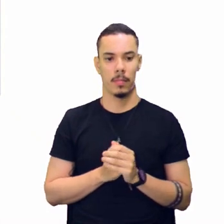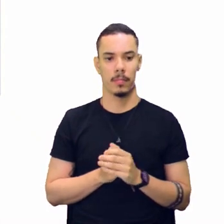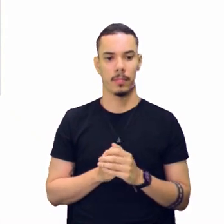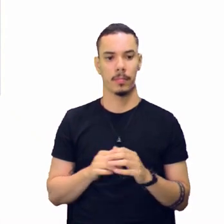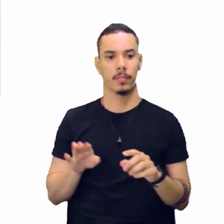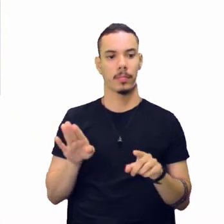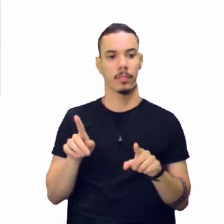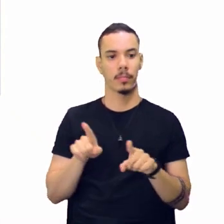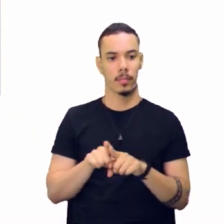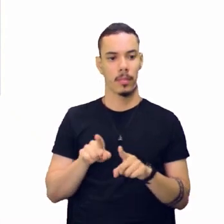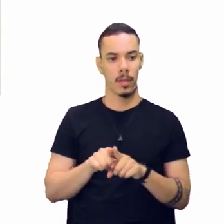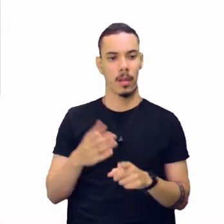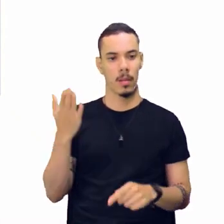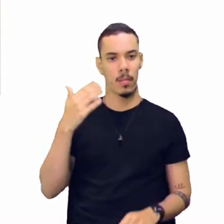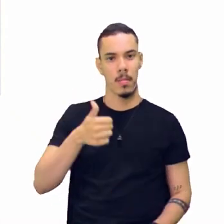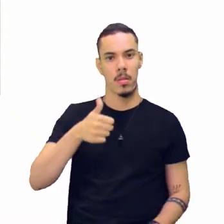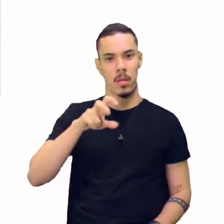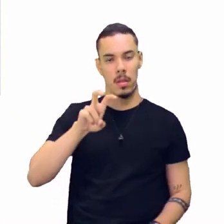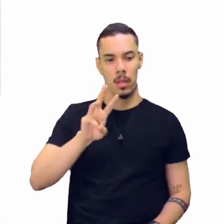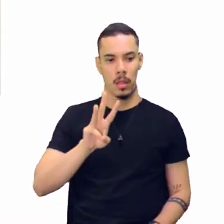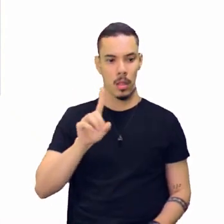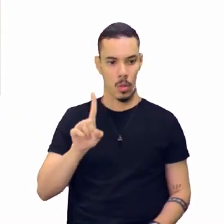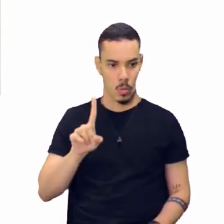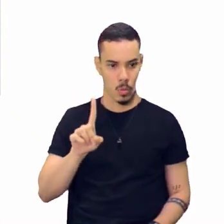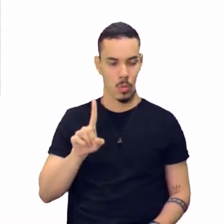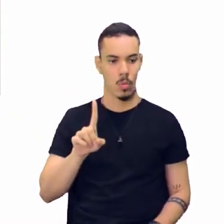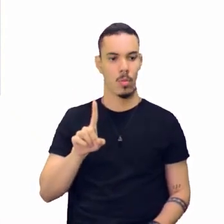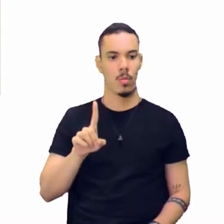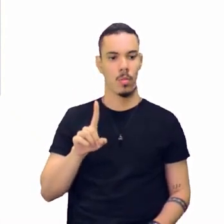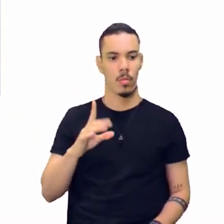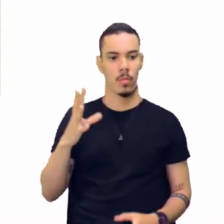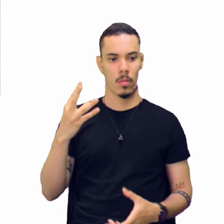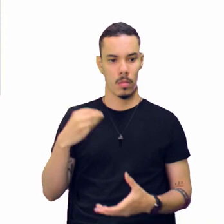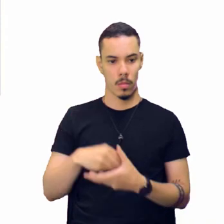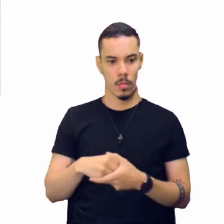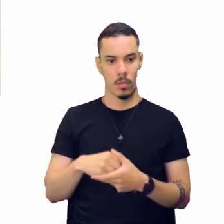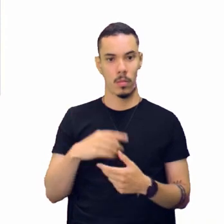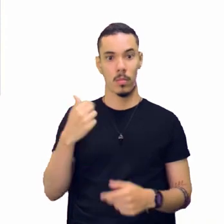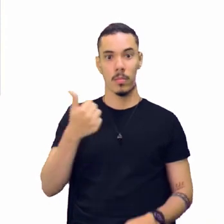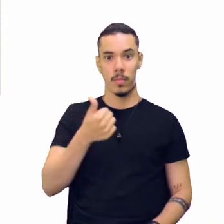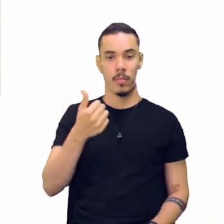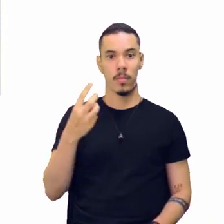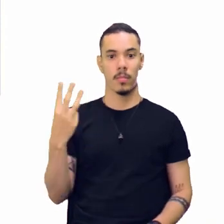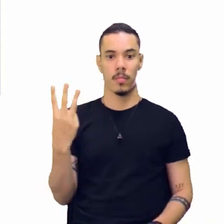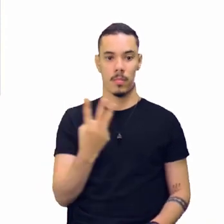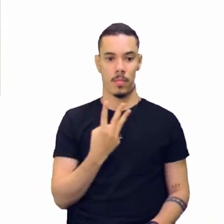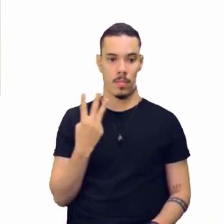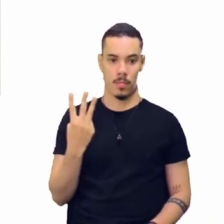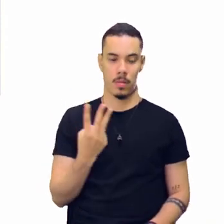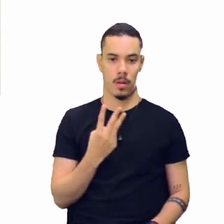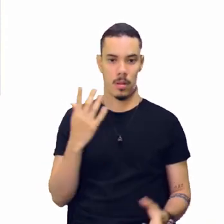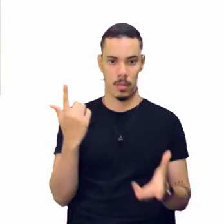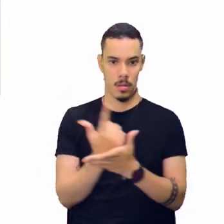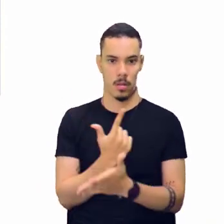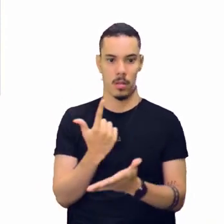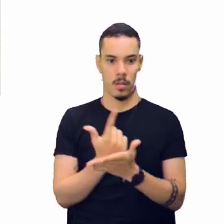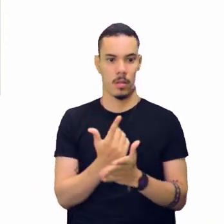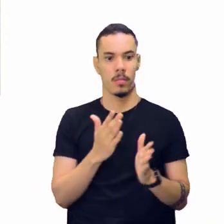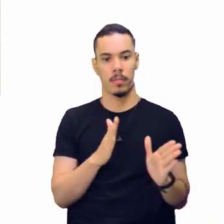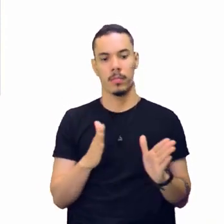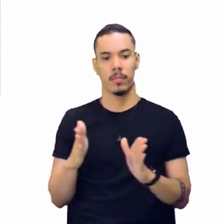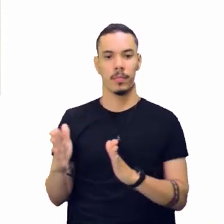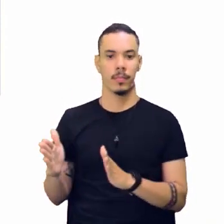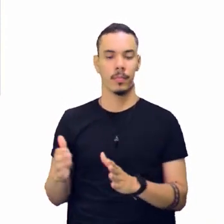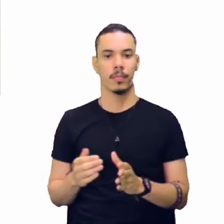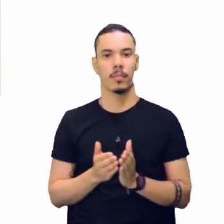pela primeira vez em 1531. É a primeira parte da chamada trilogia